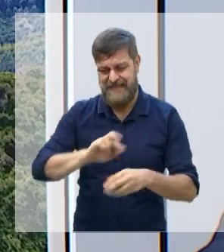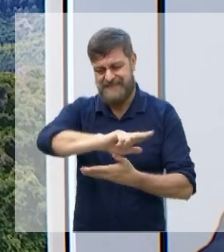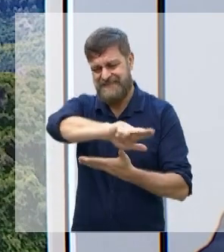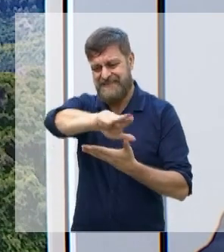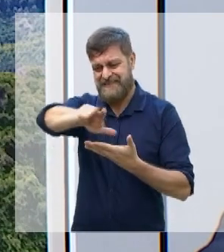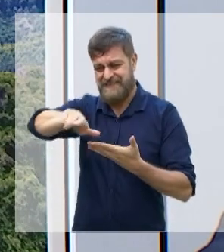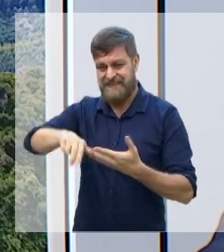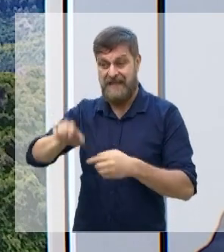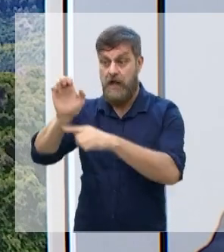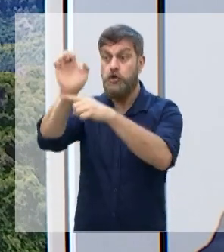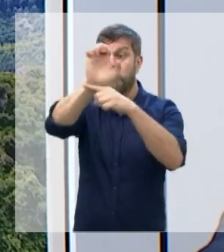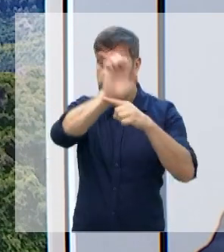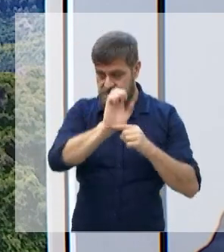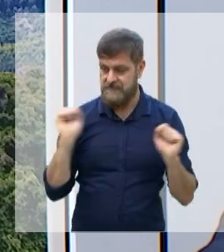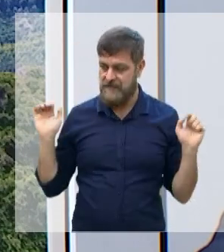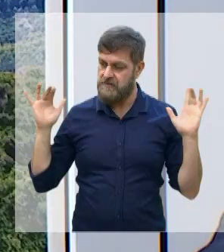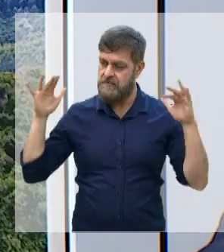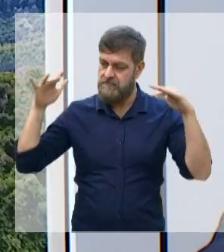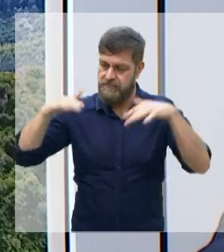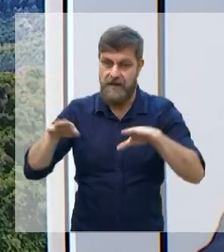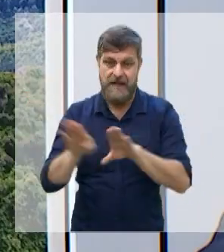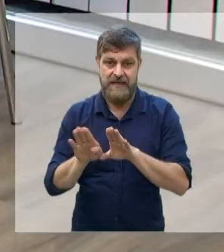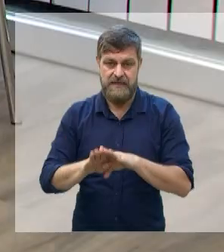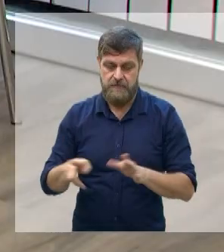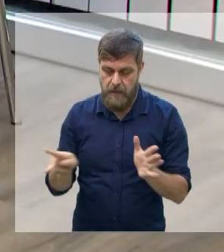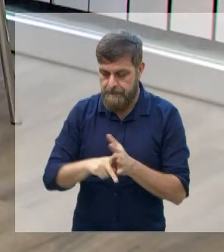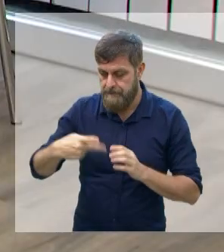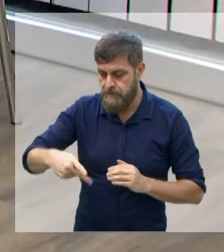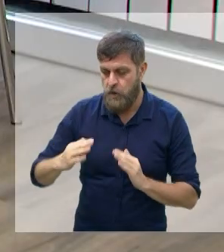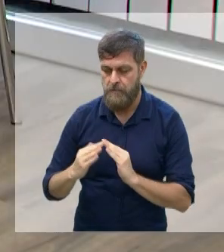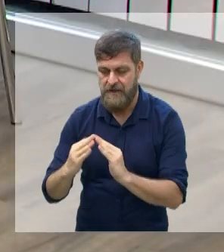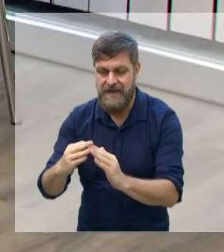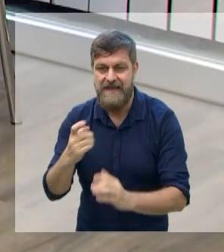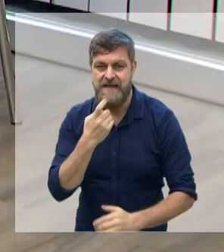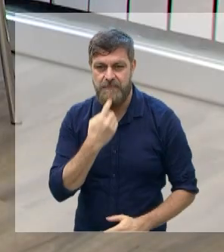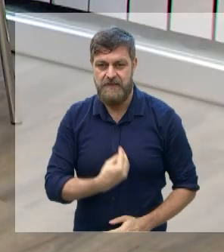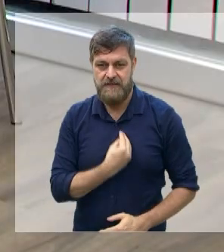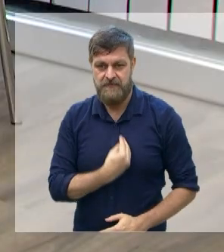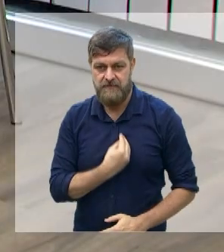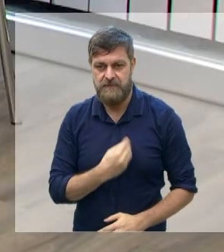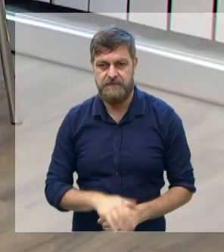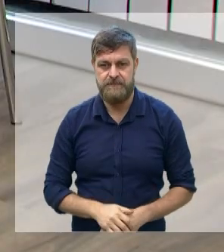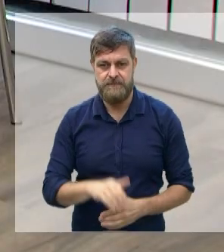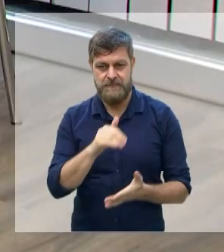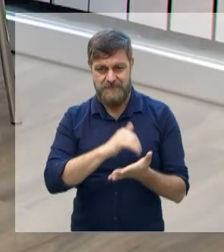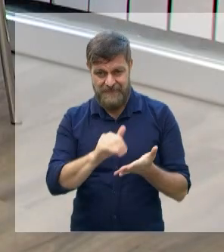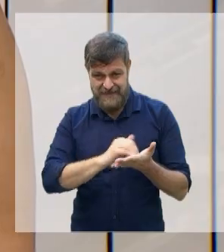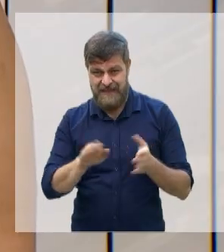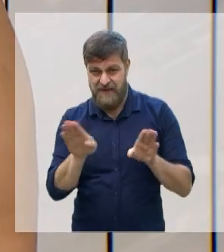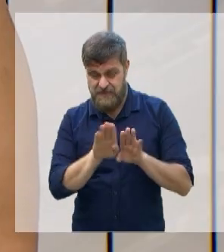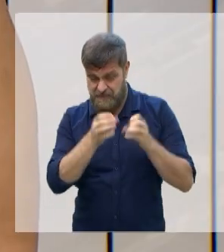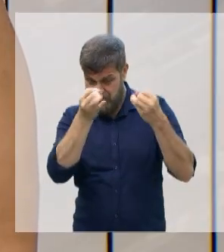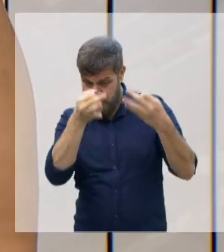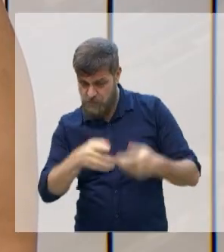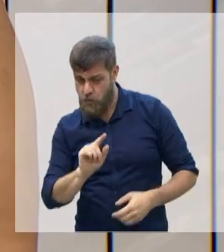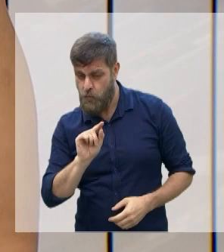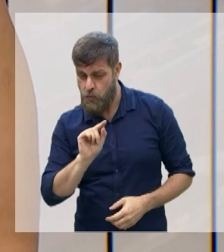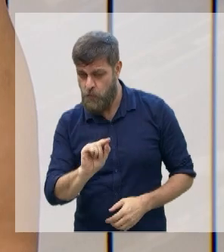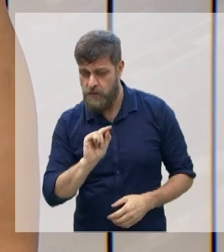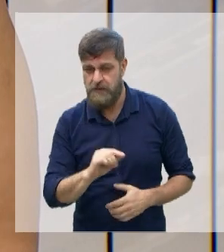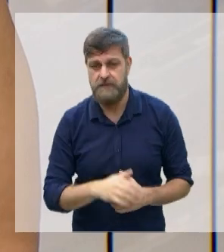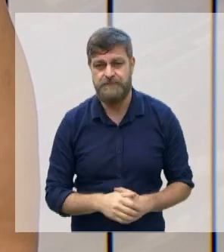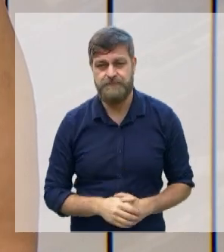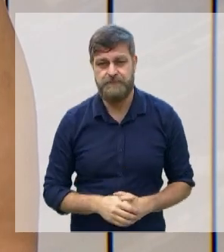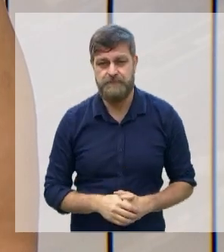até urbano que vou passar por ali sete secretários e mencionou também é que a gente que a